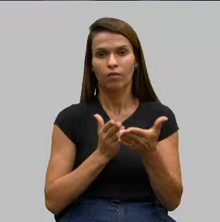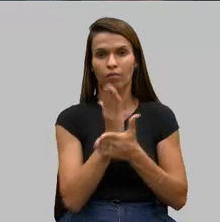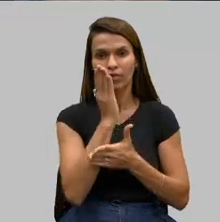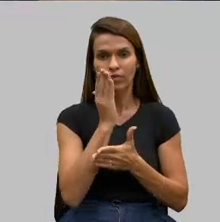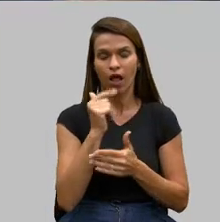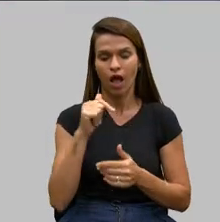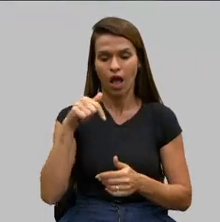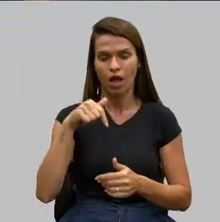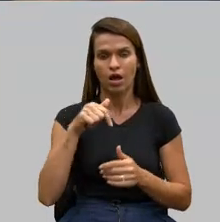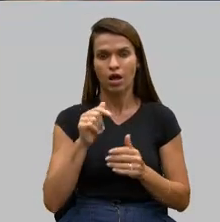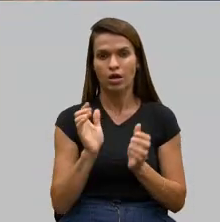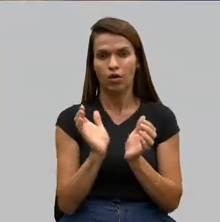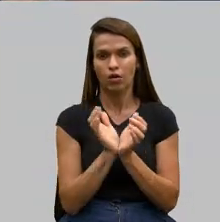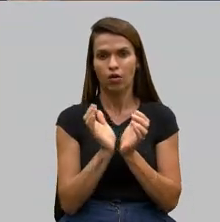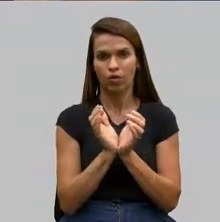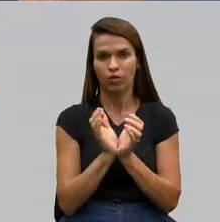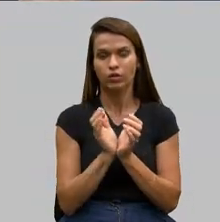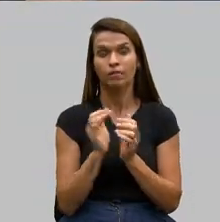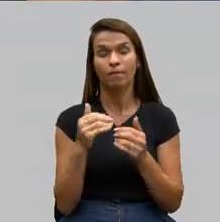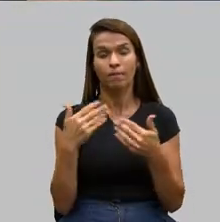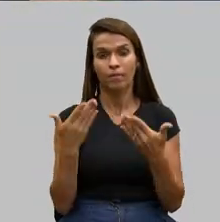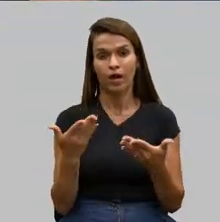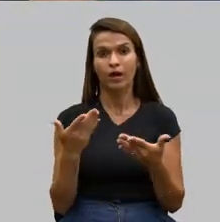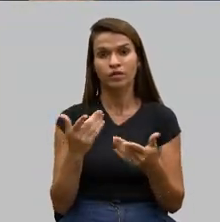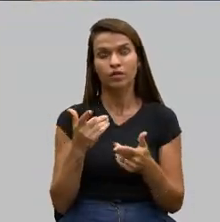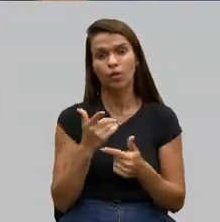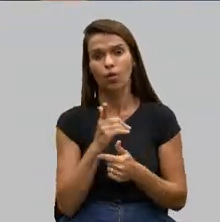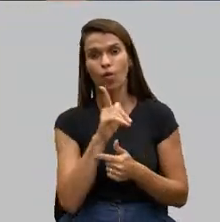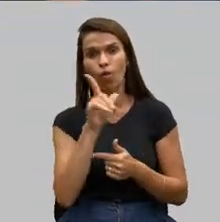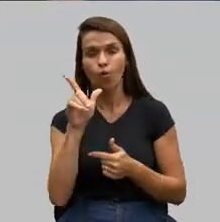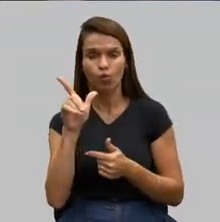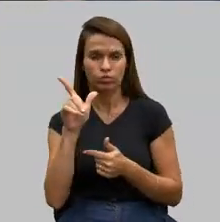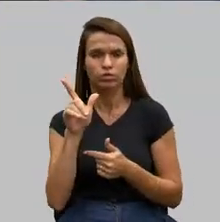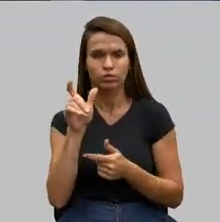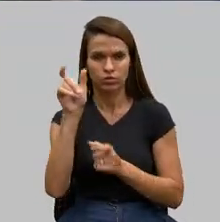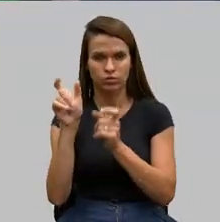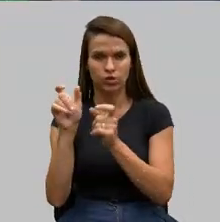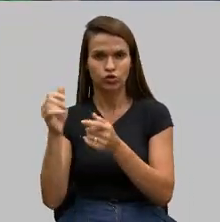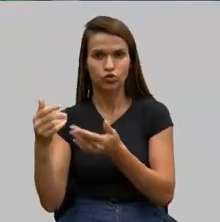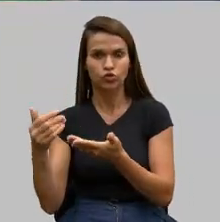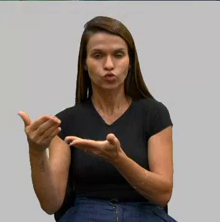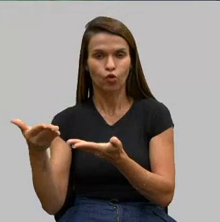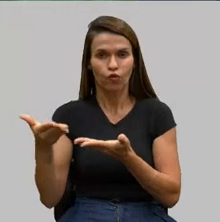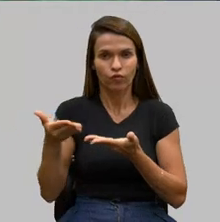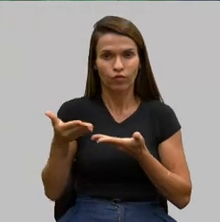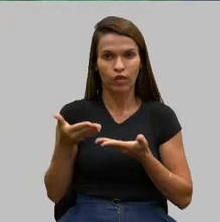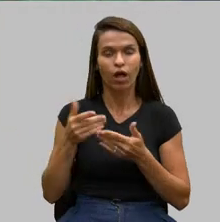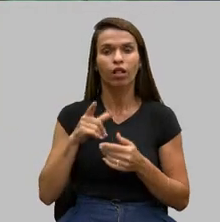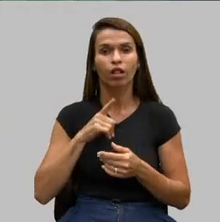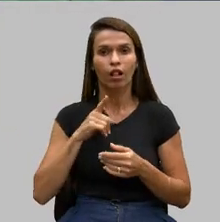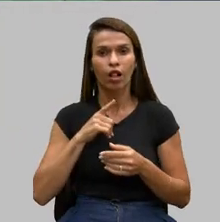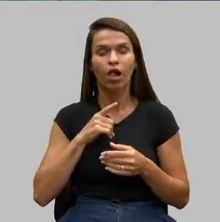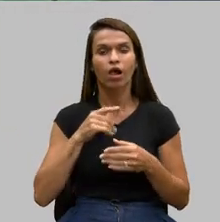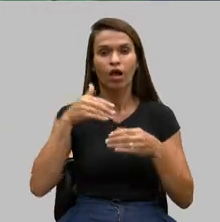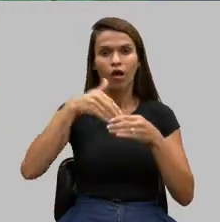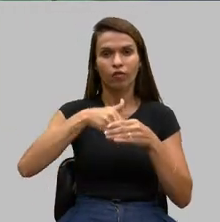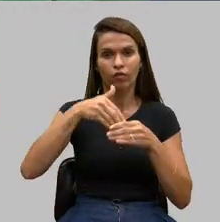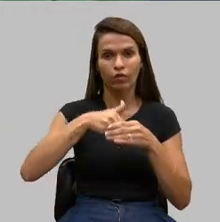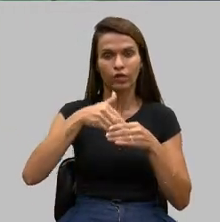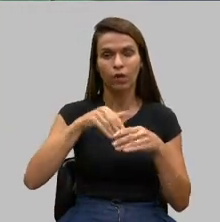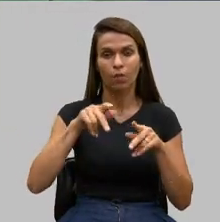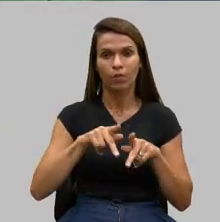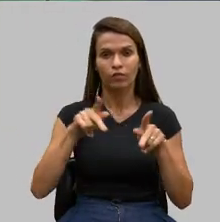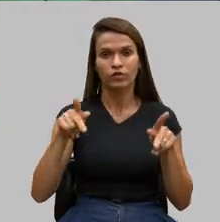comissão mas de toda forma como se trata de outros convidados está em votação requerimento aprovado Professor